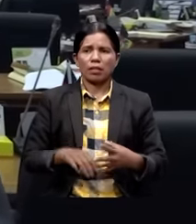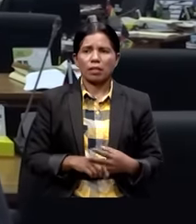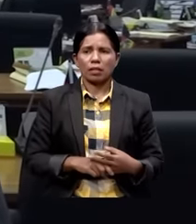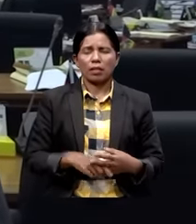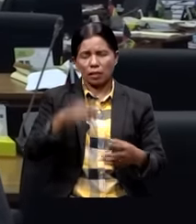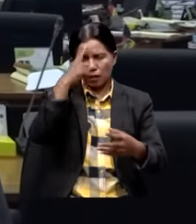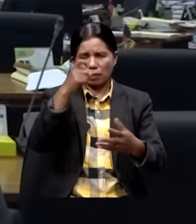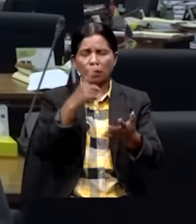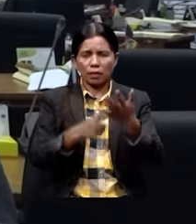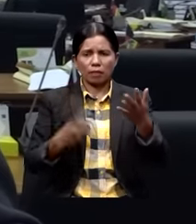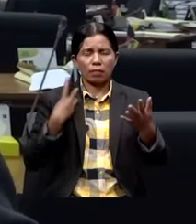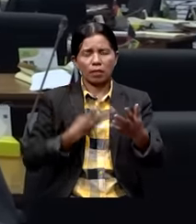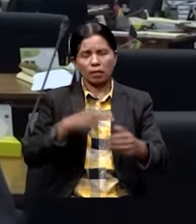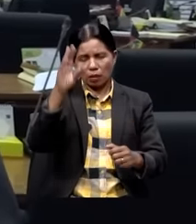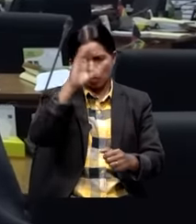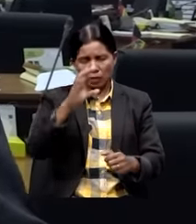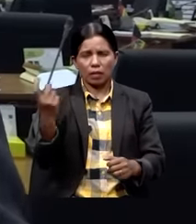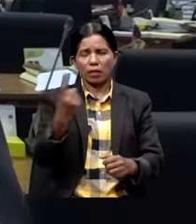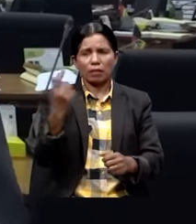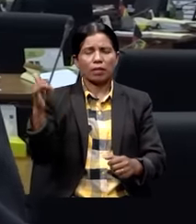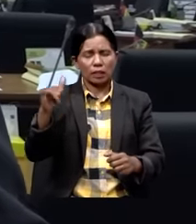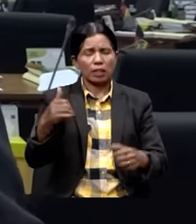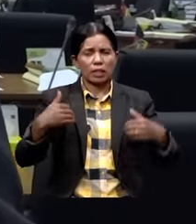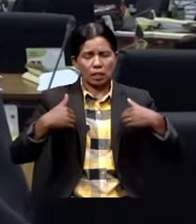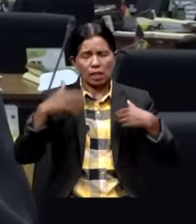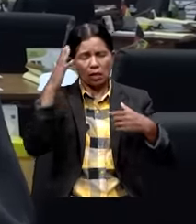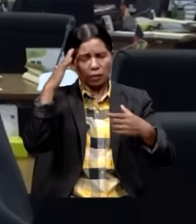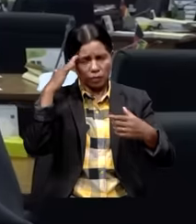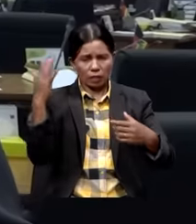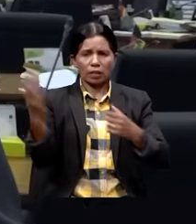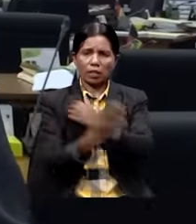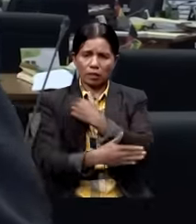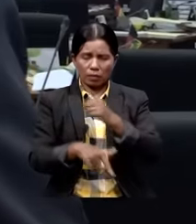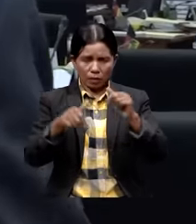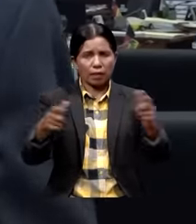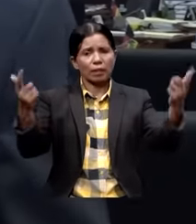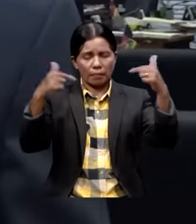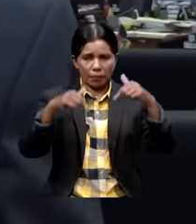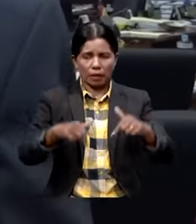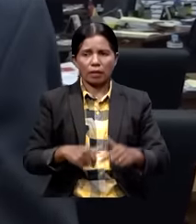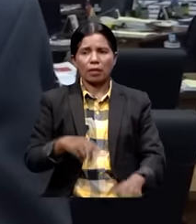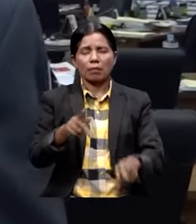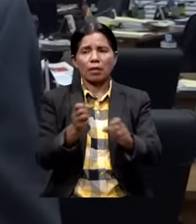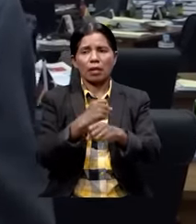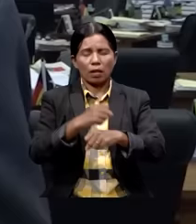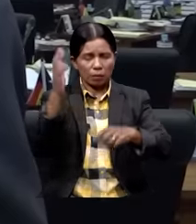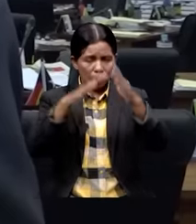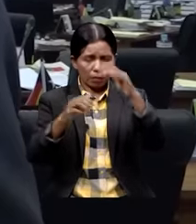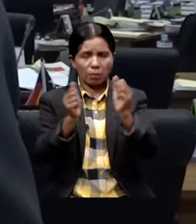Saída uma guita boca na fatina. Sira é consciência, sira é raiva, mas não é mais. É mais um problema no Sira.